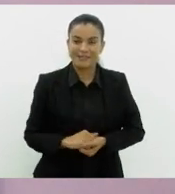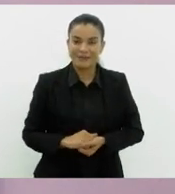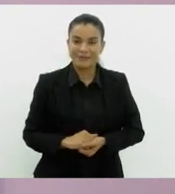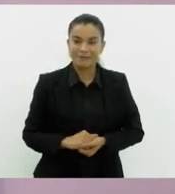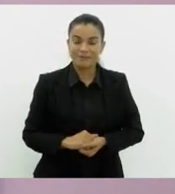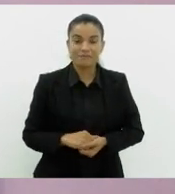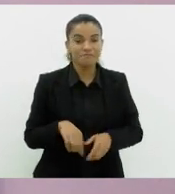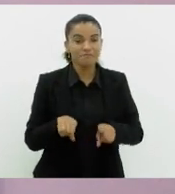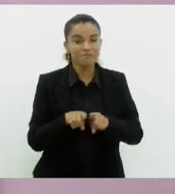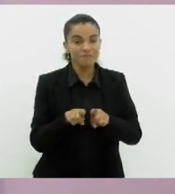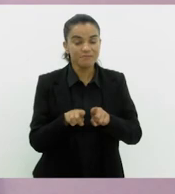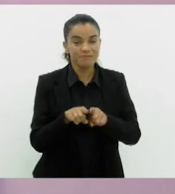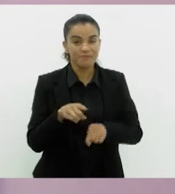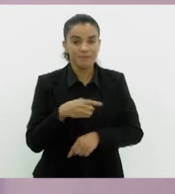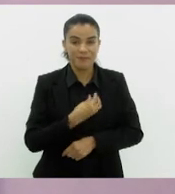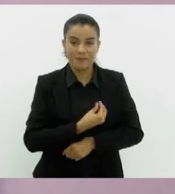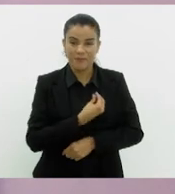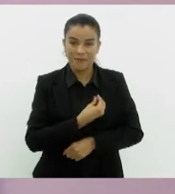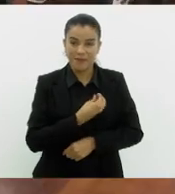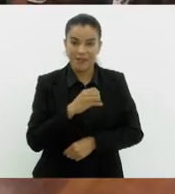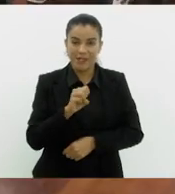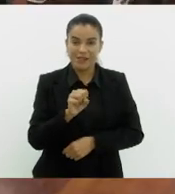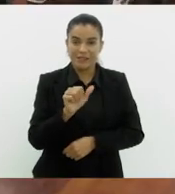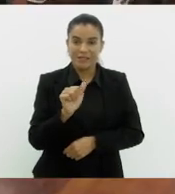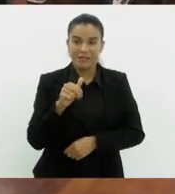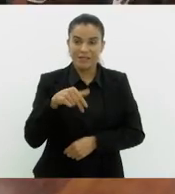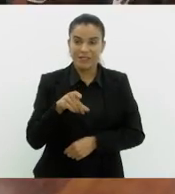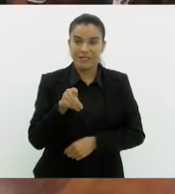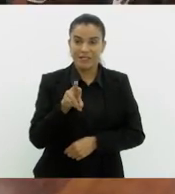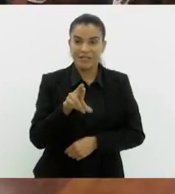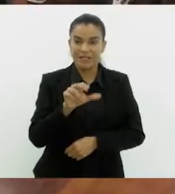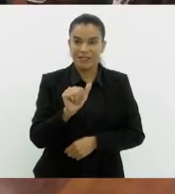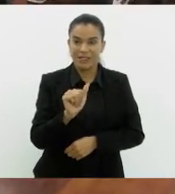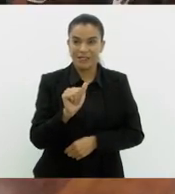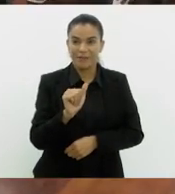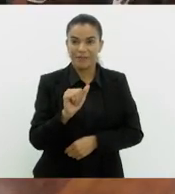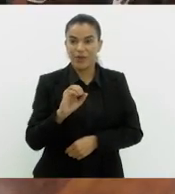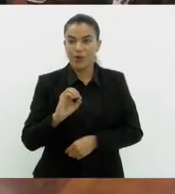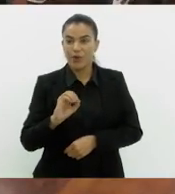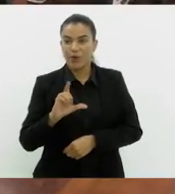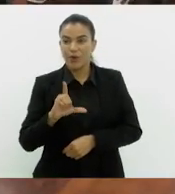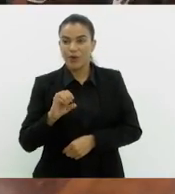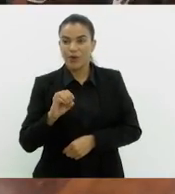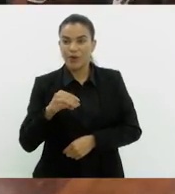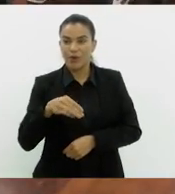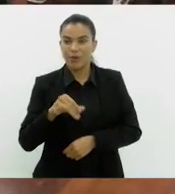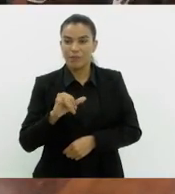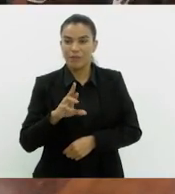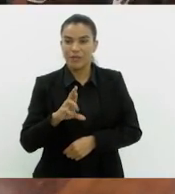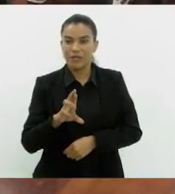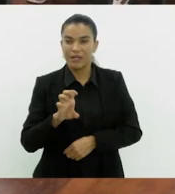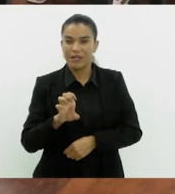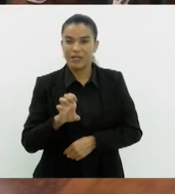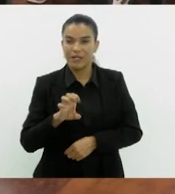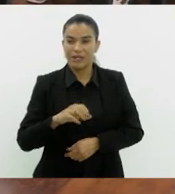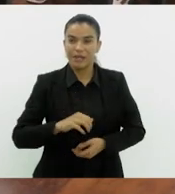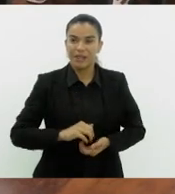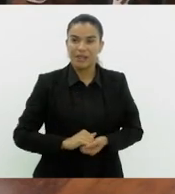Tem aqui também a presença da senhora Sandra Souza, do Olomire. Muito obrigada.